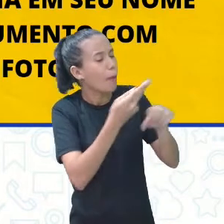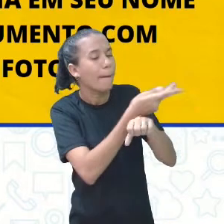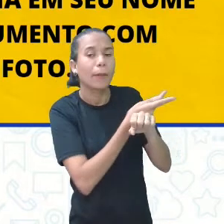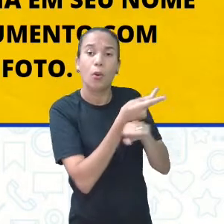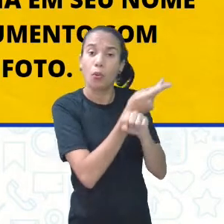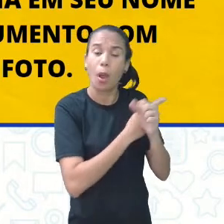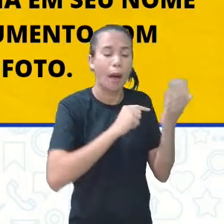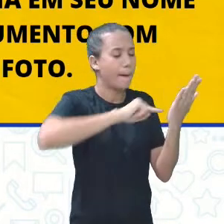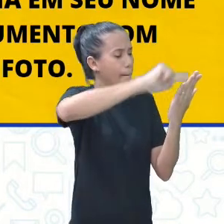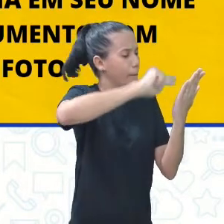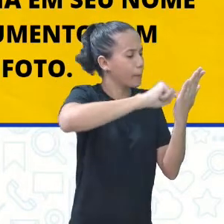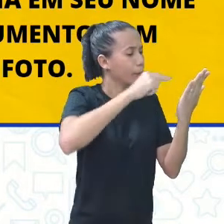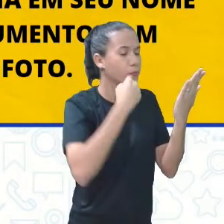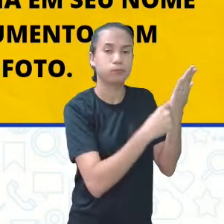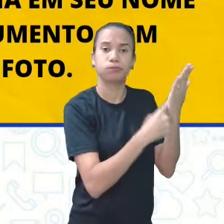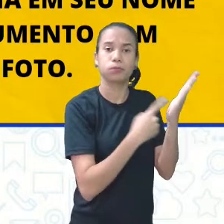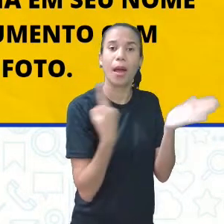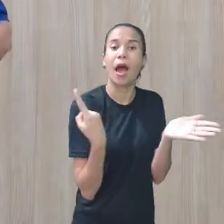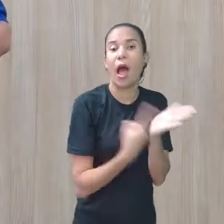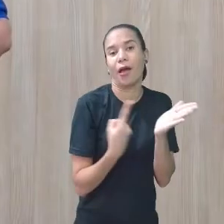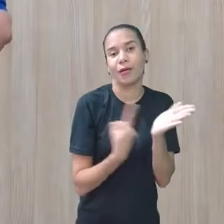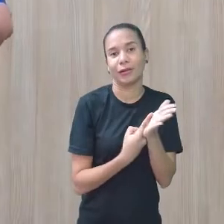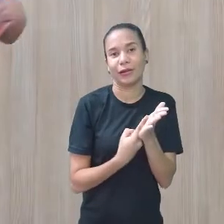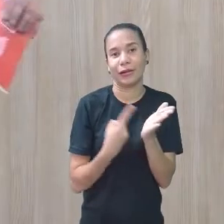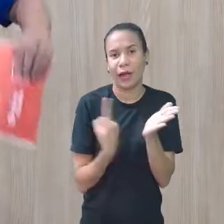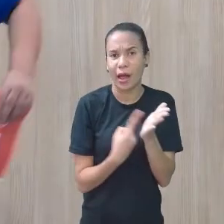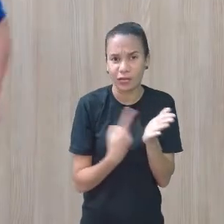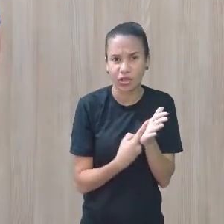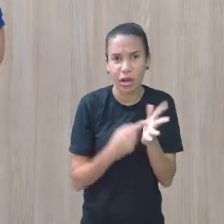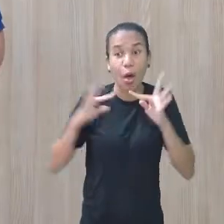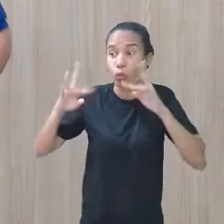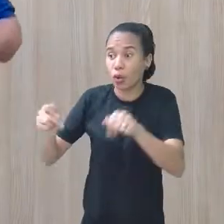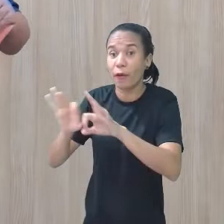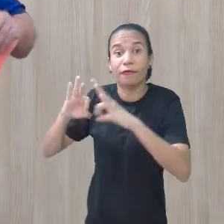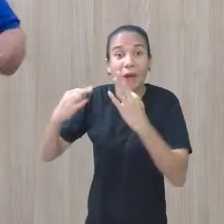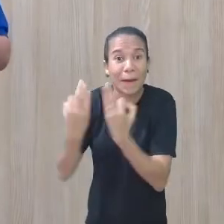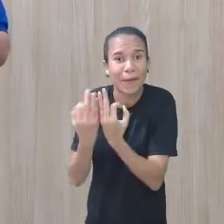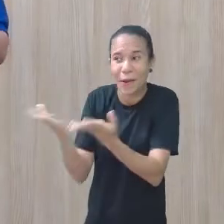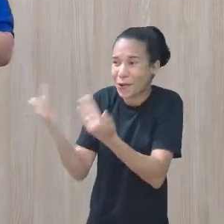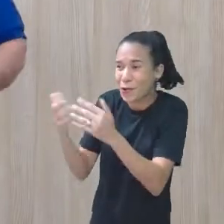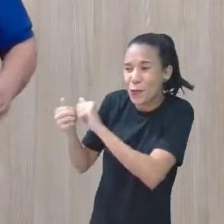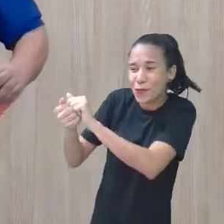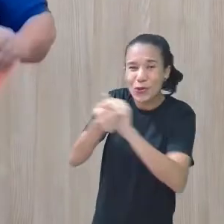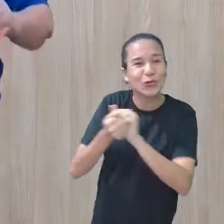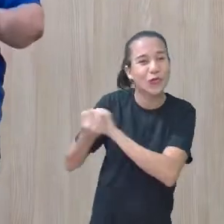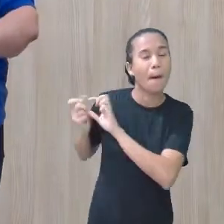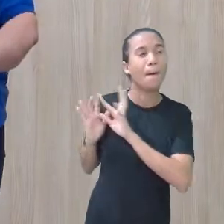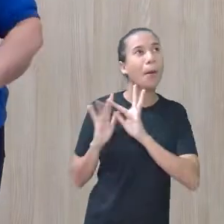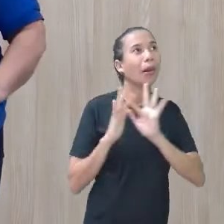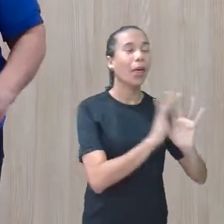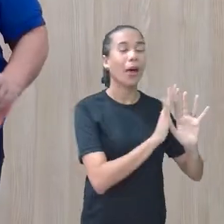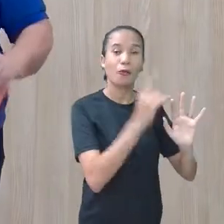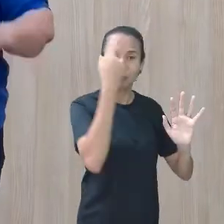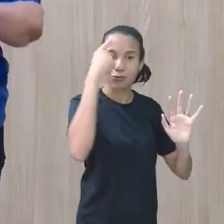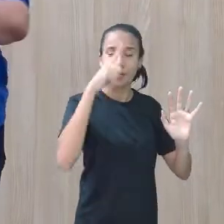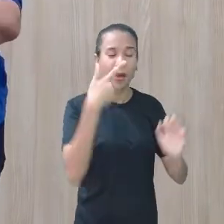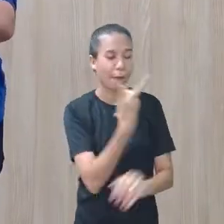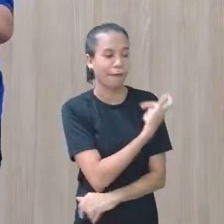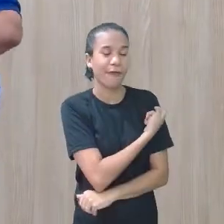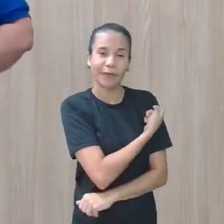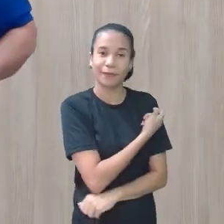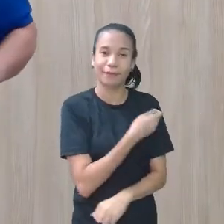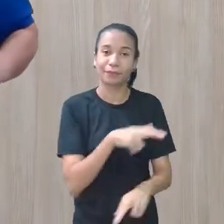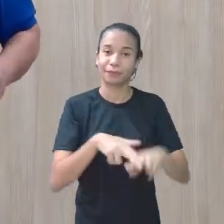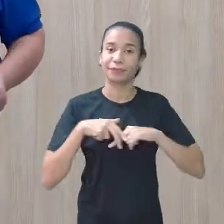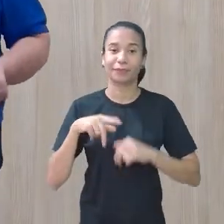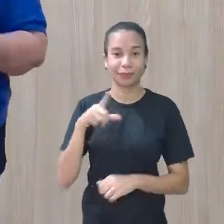ajuda e vamos pegar o celular e agendar. Tenta agendar de todo mundo da família, para ir todo mundo junto nesse dia, não é? Em